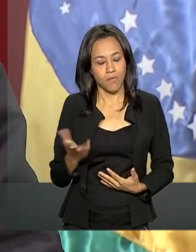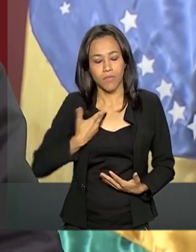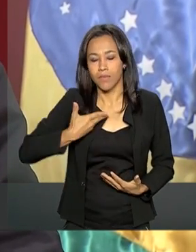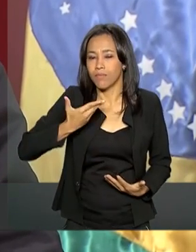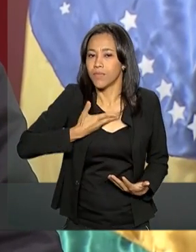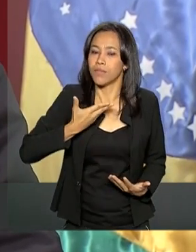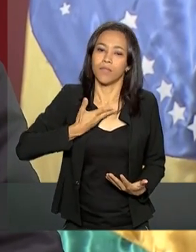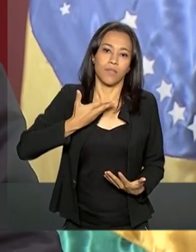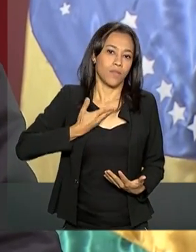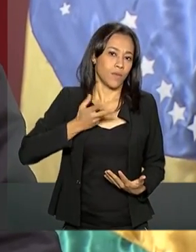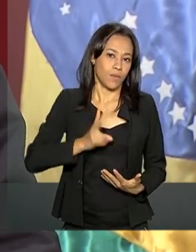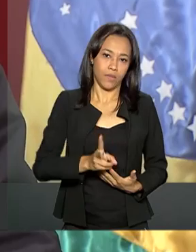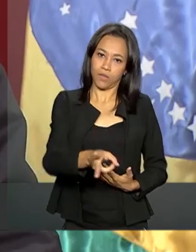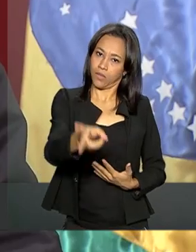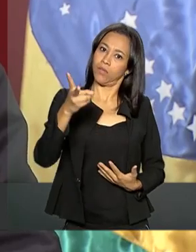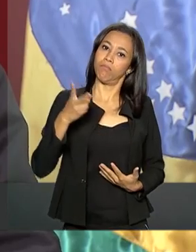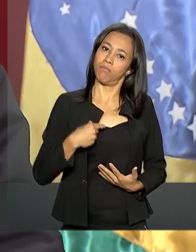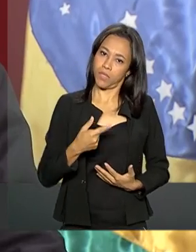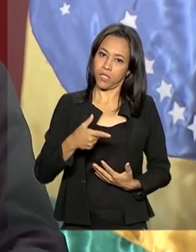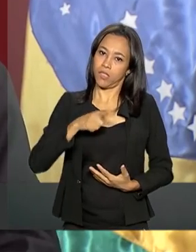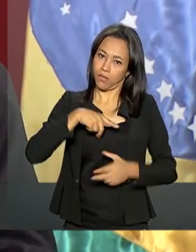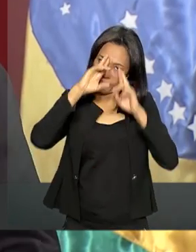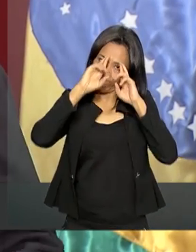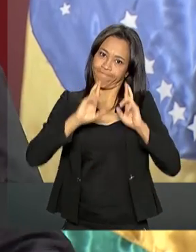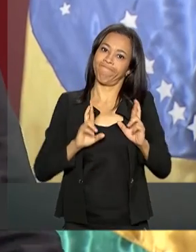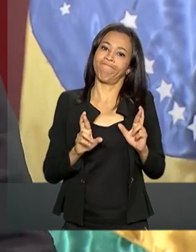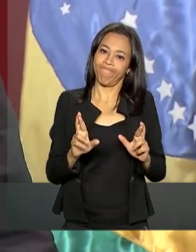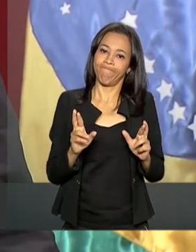amigo permanente, leal e